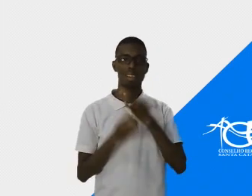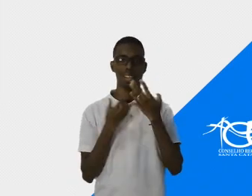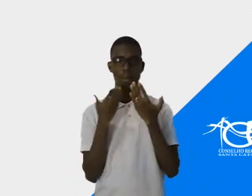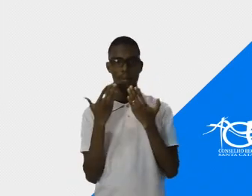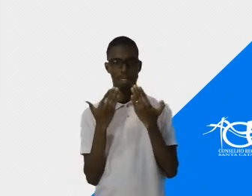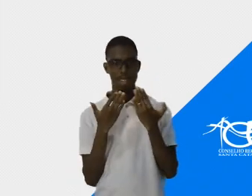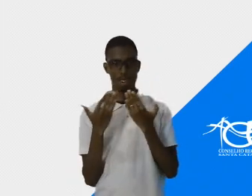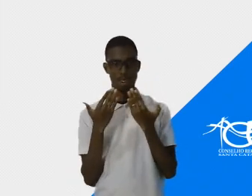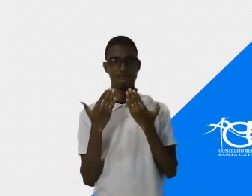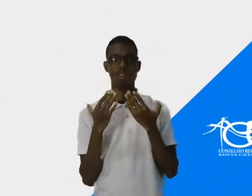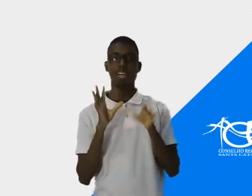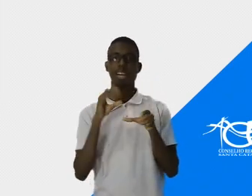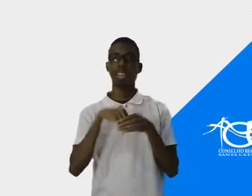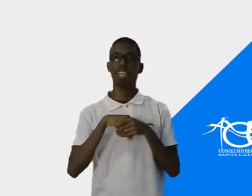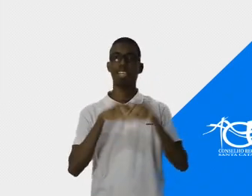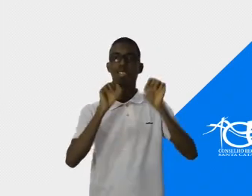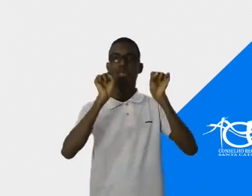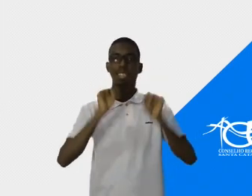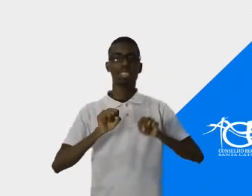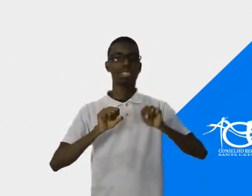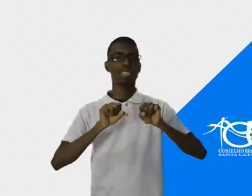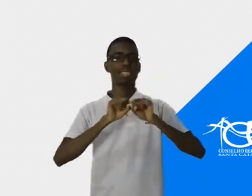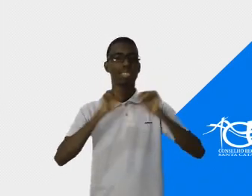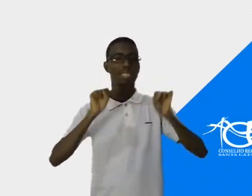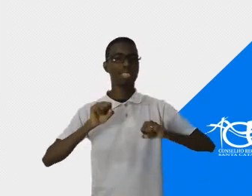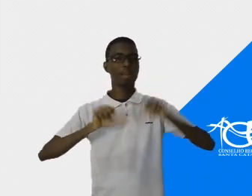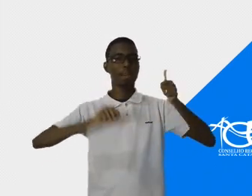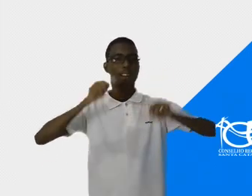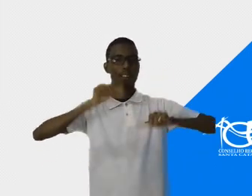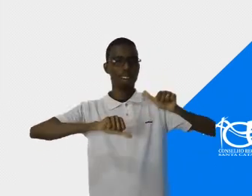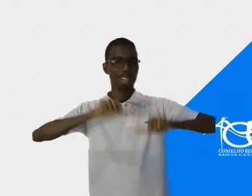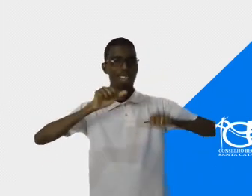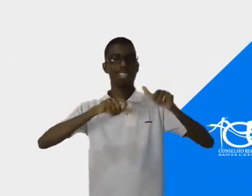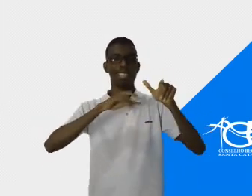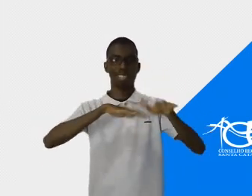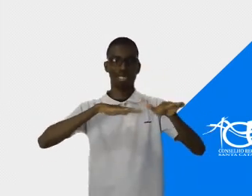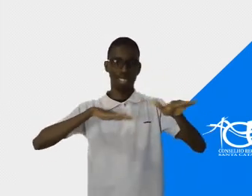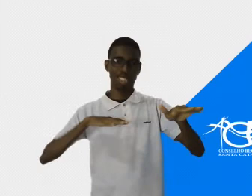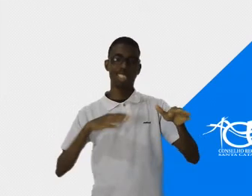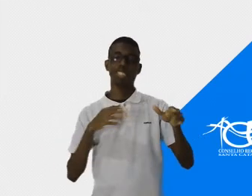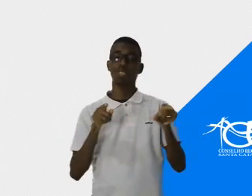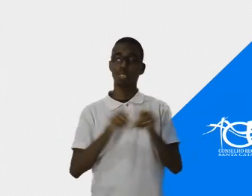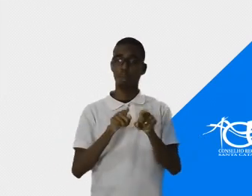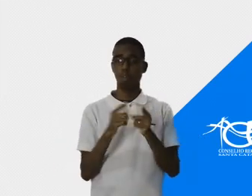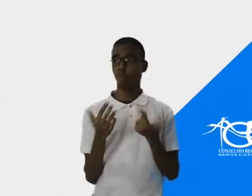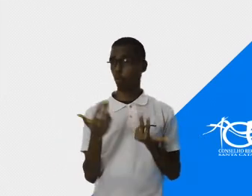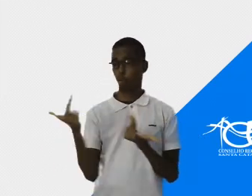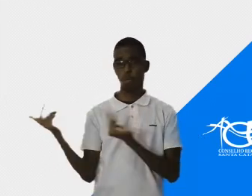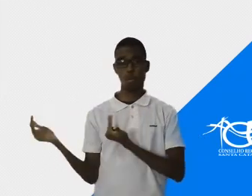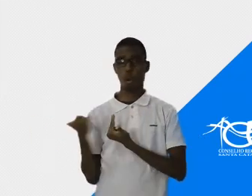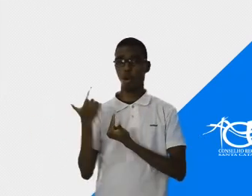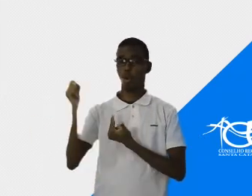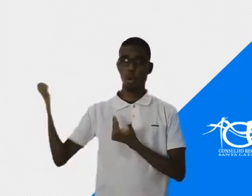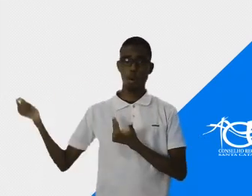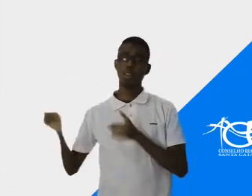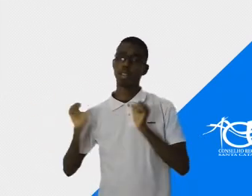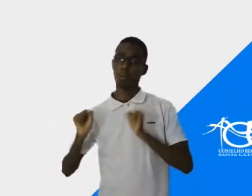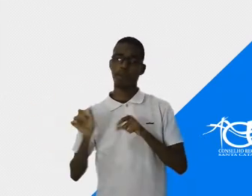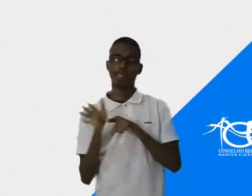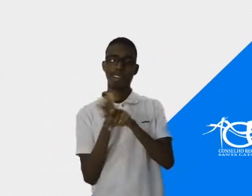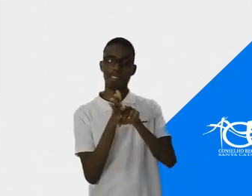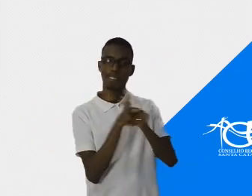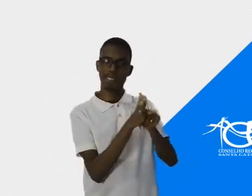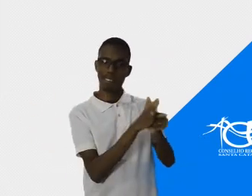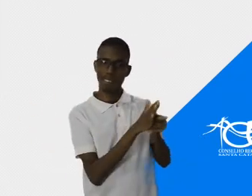do trânsito. Como em qualquer sistema de avaliação psicológica, a gente se propõe a investigar aptidão, pelo menos, ou levantar alguma